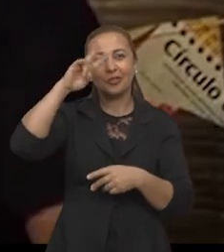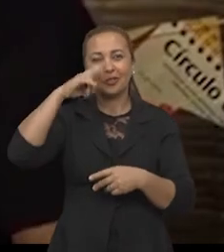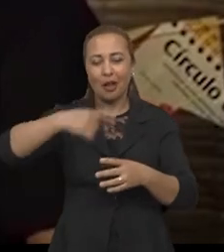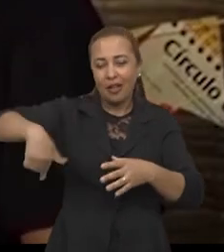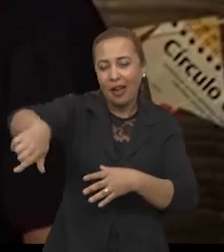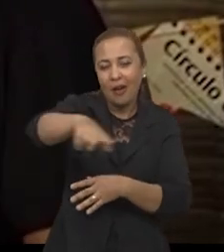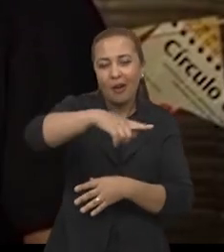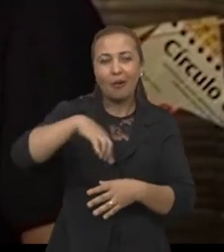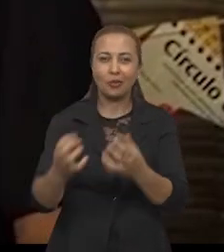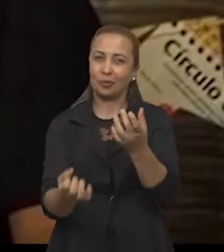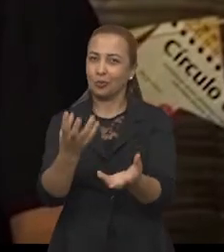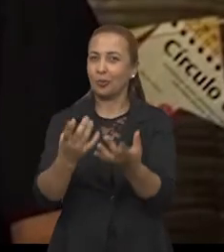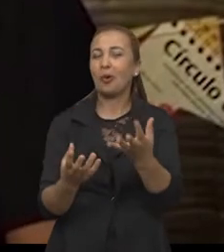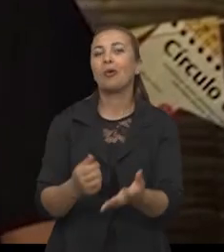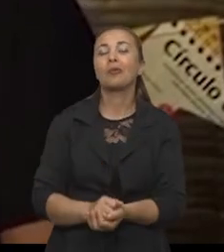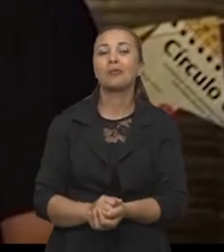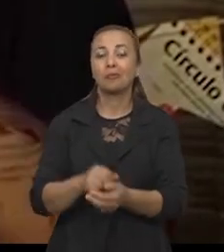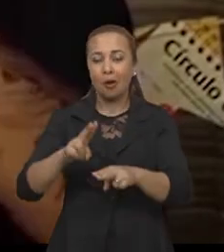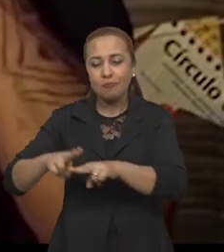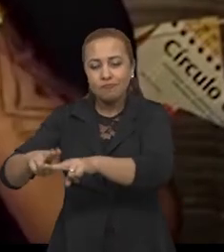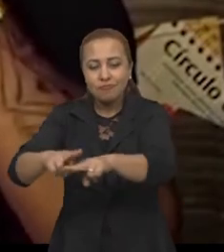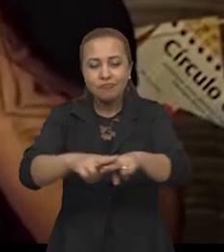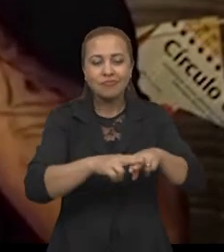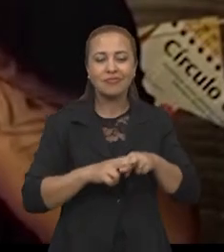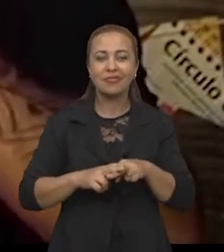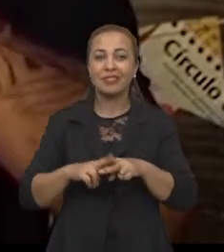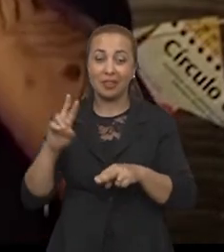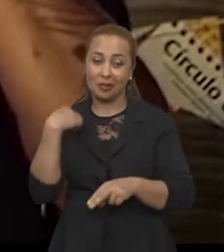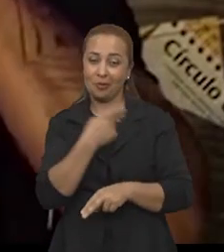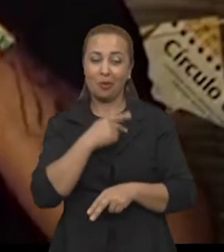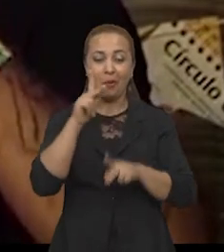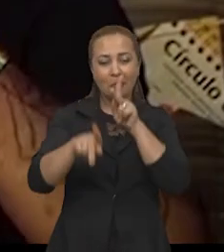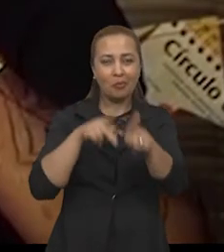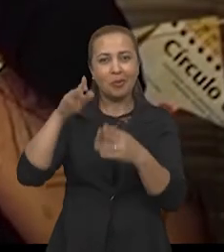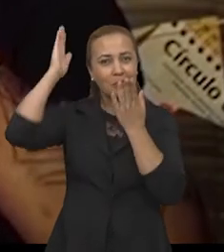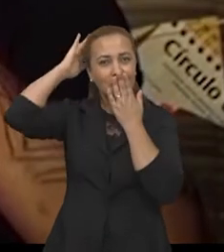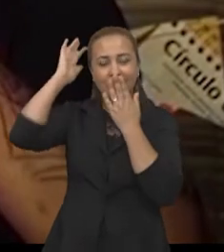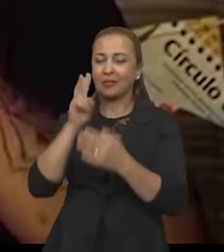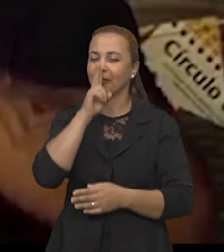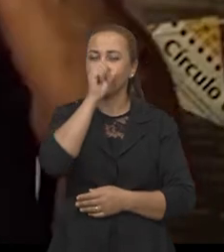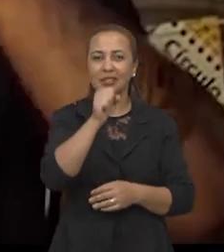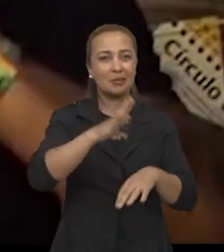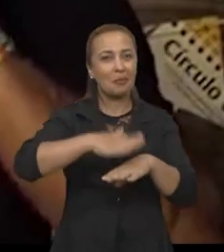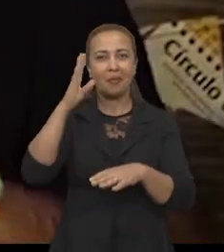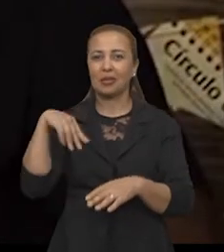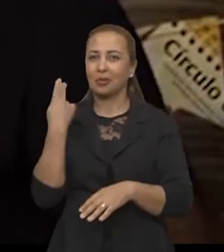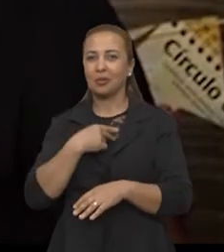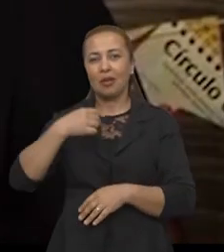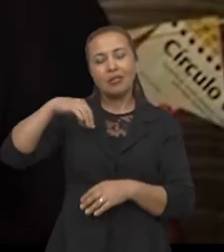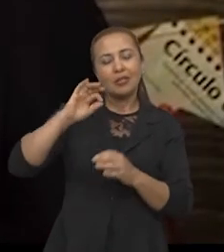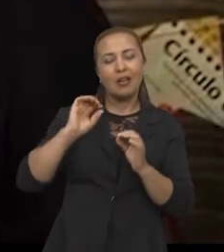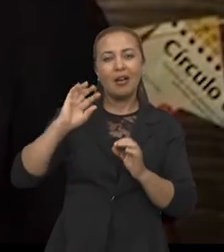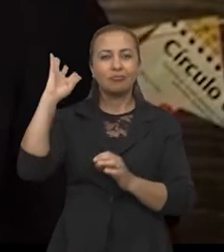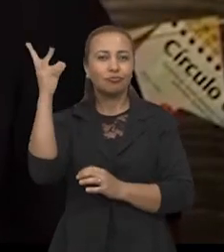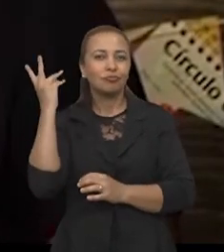contar a história na roda do fogo, na roda da fogueira. Esse é o momento que nós, povos indígenas, fortalecemos mais